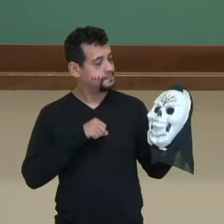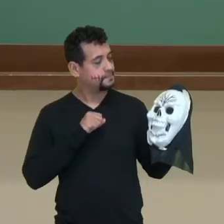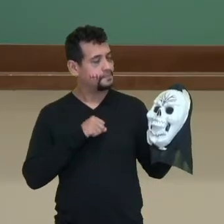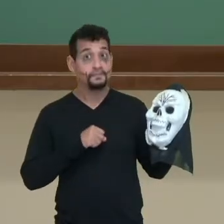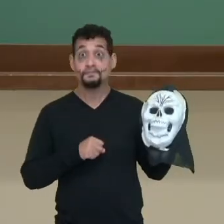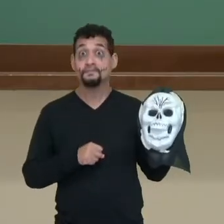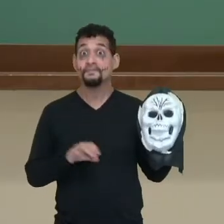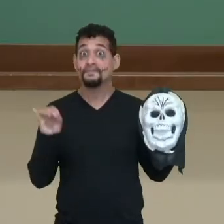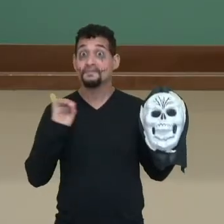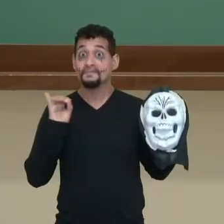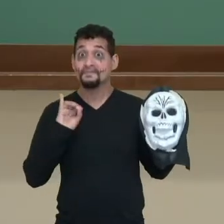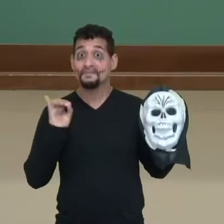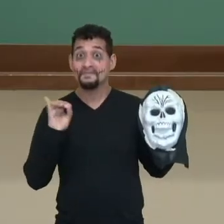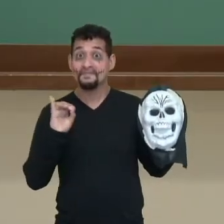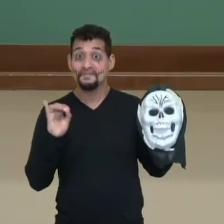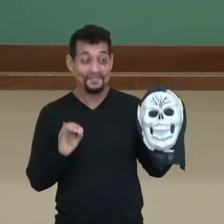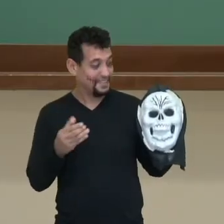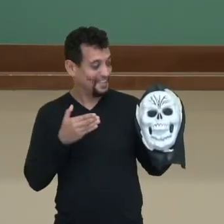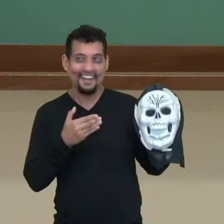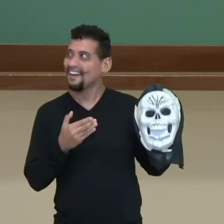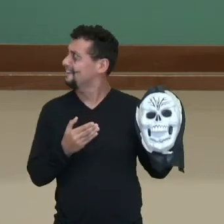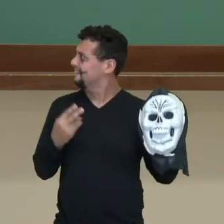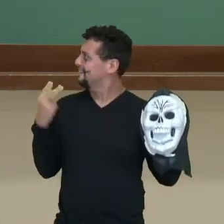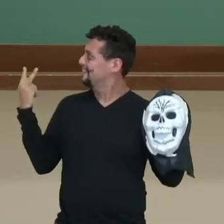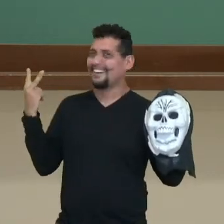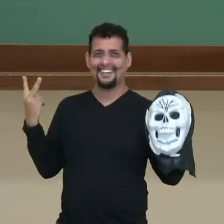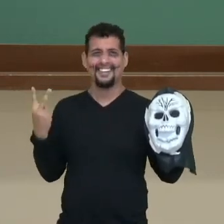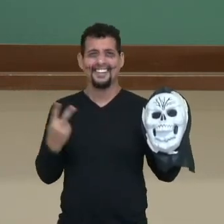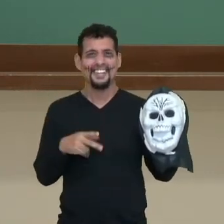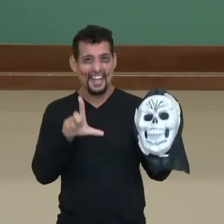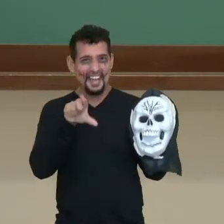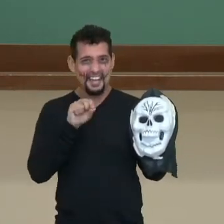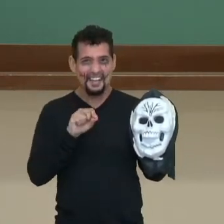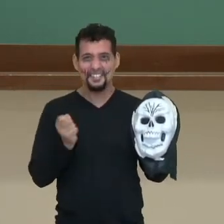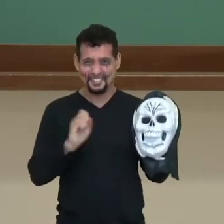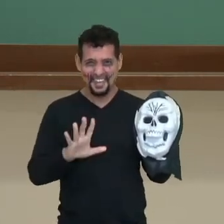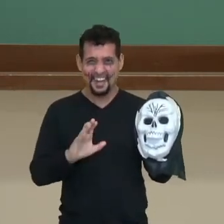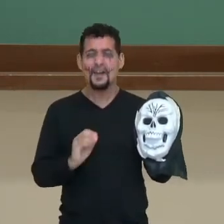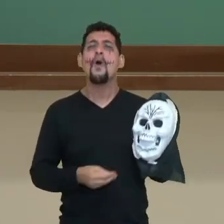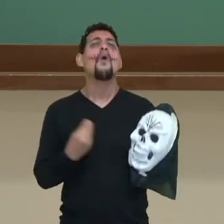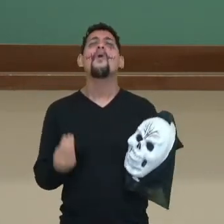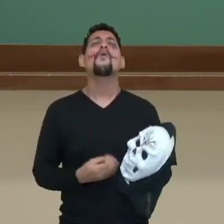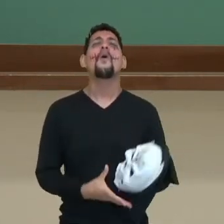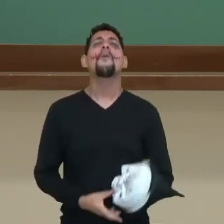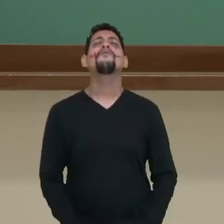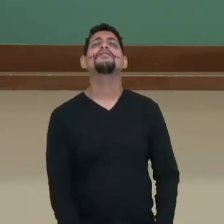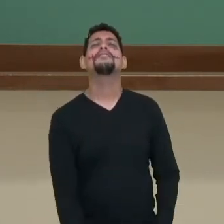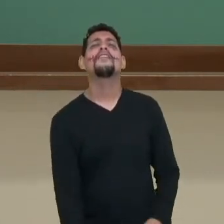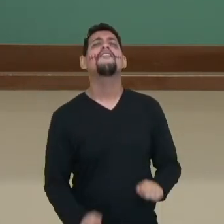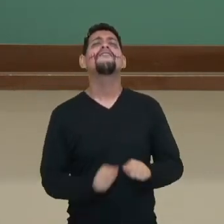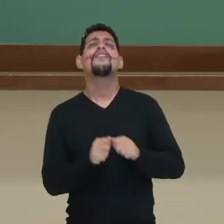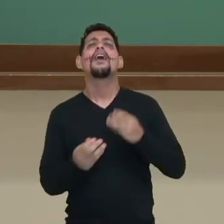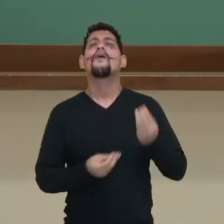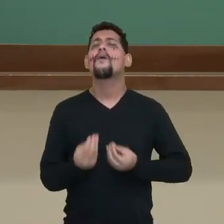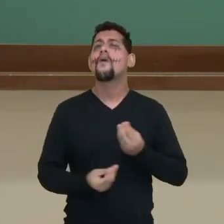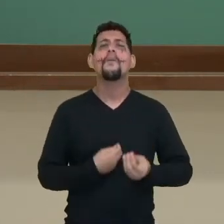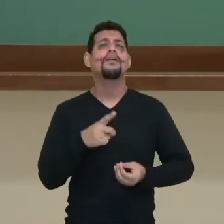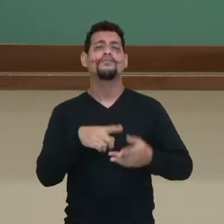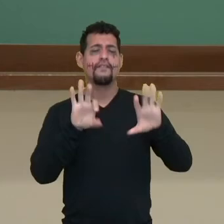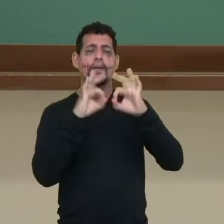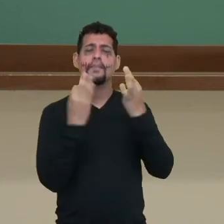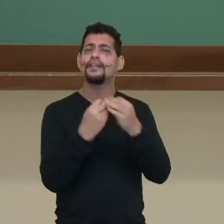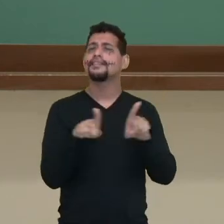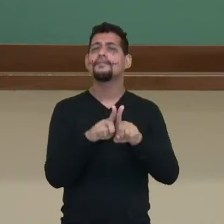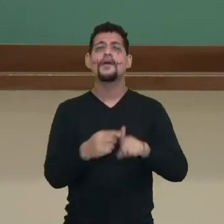E aí, ticos e ticas, resolveram a atividade? Como que vocês celebram? Como que a sua